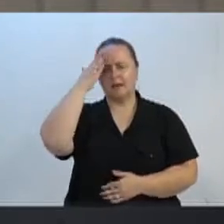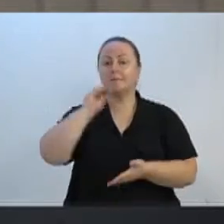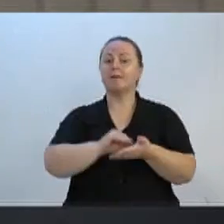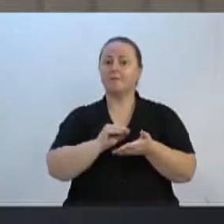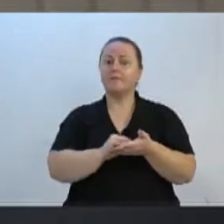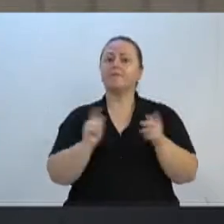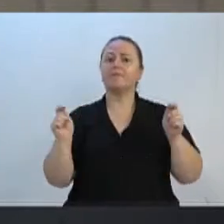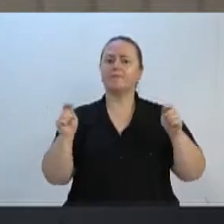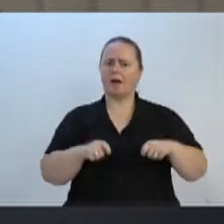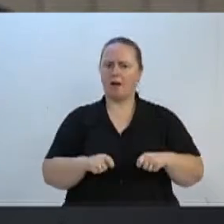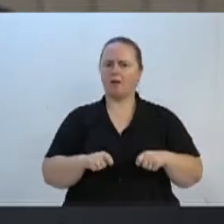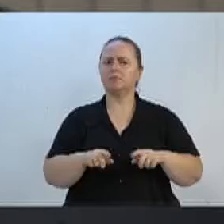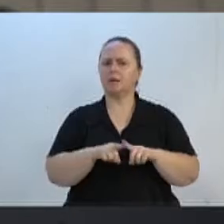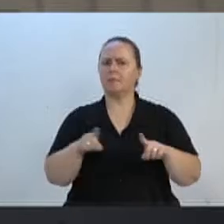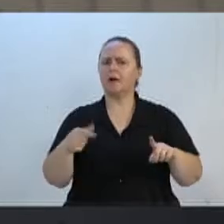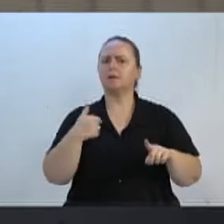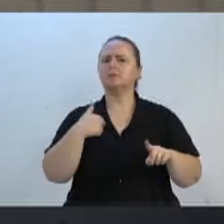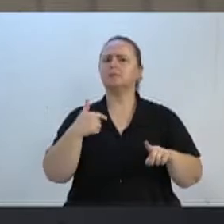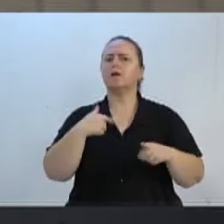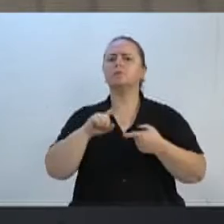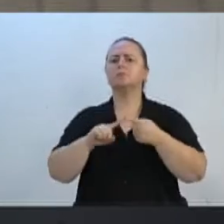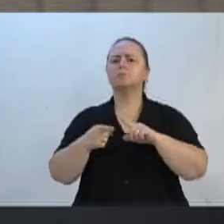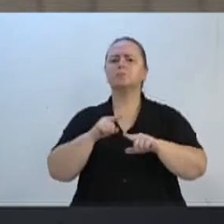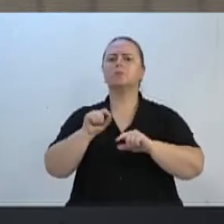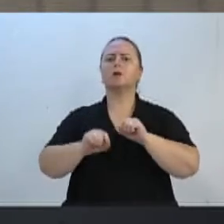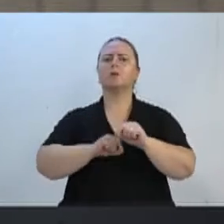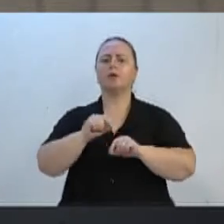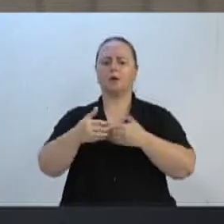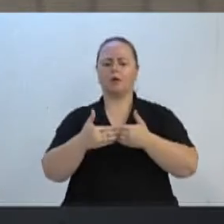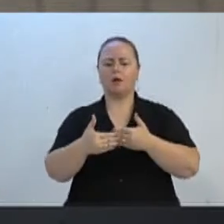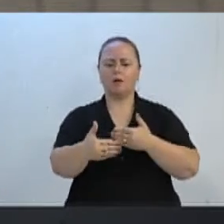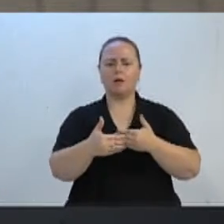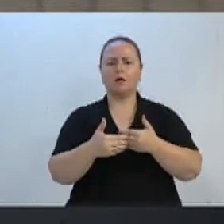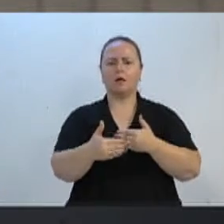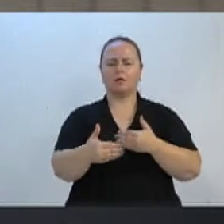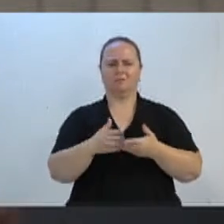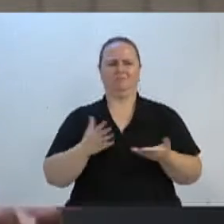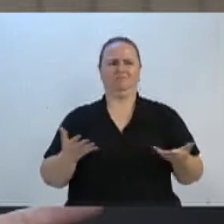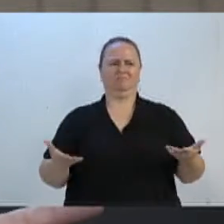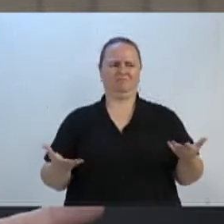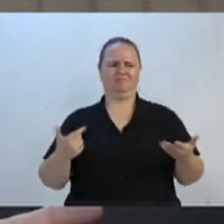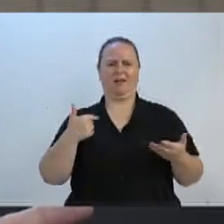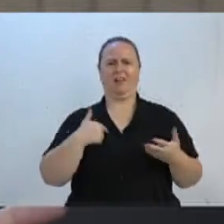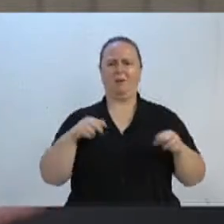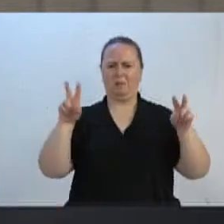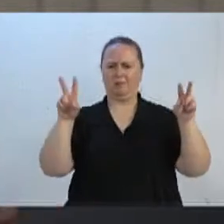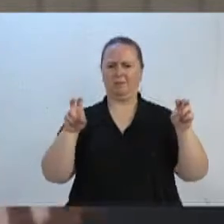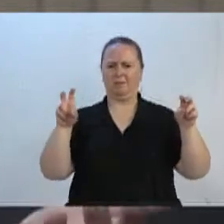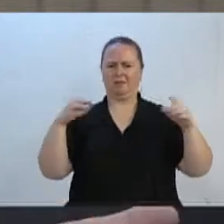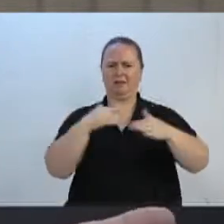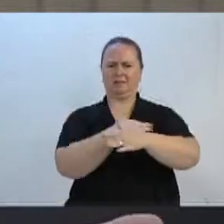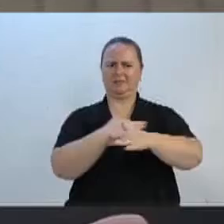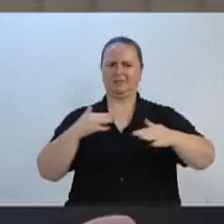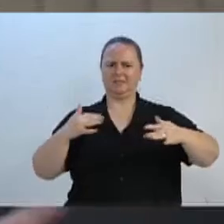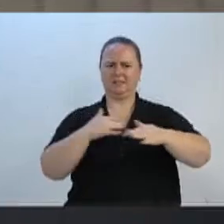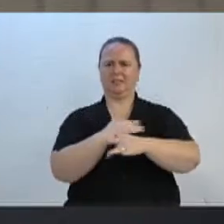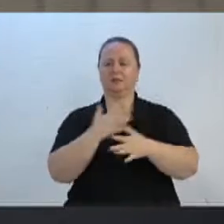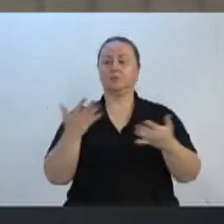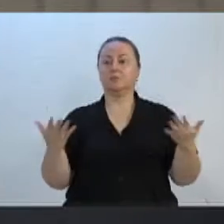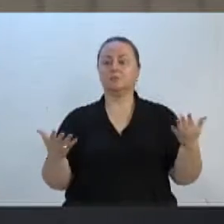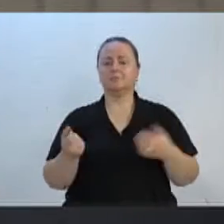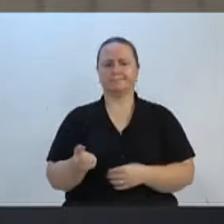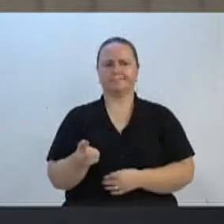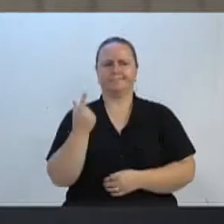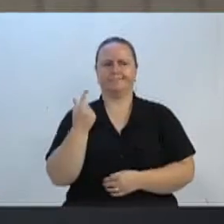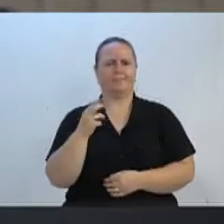mas, recentemente, fui tratar de um recuo de faixa e entendia-se que eu estava legislando sobre o trânsito, não estava legislando sobre o trânsito. Então, é